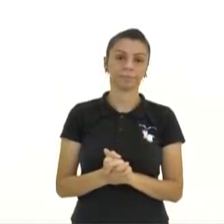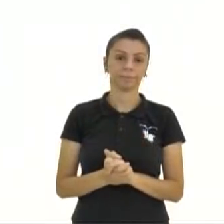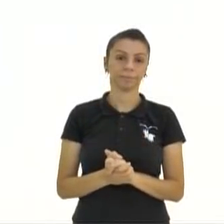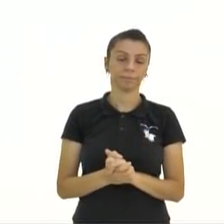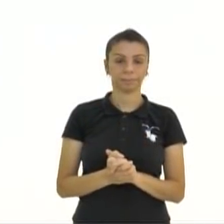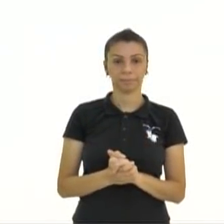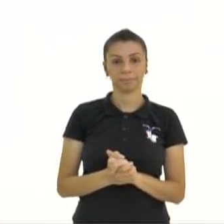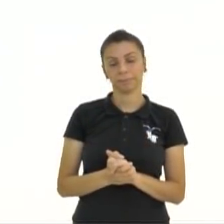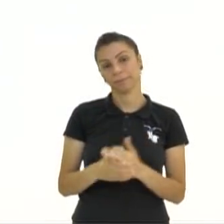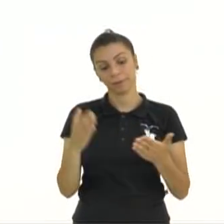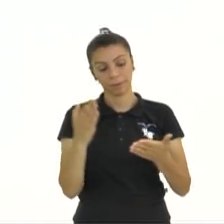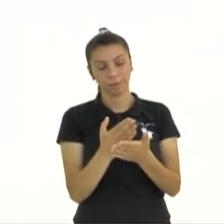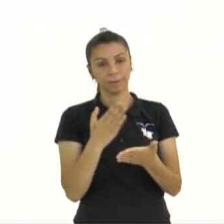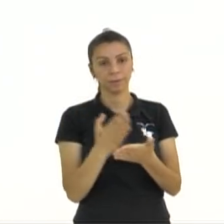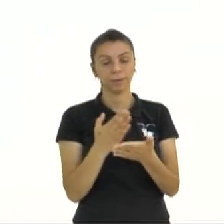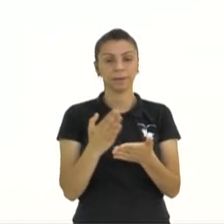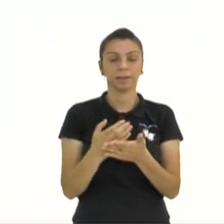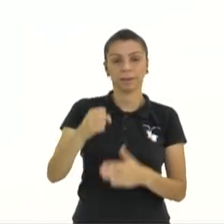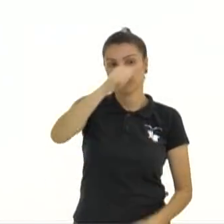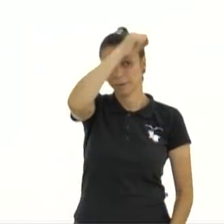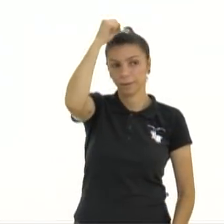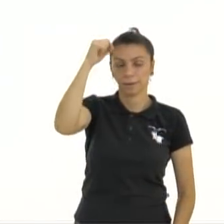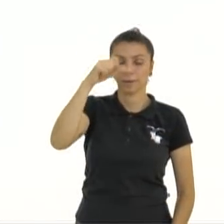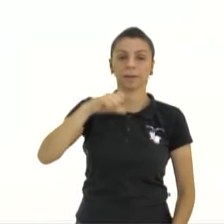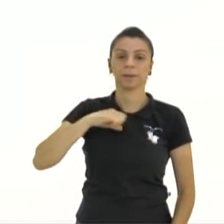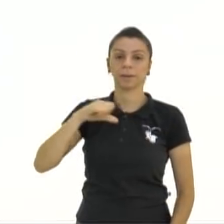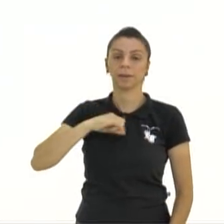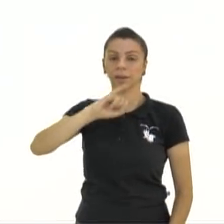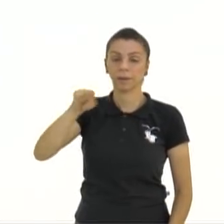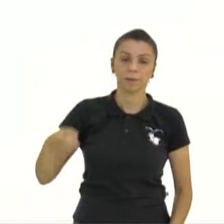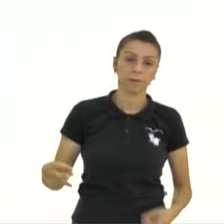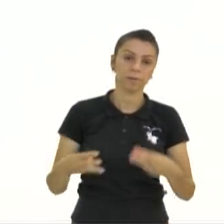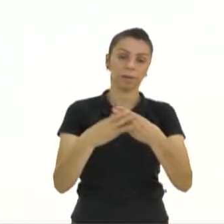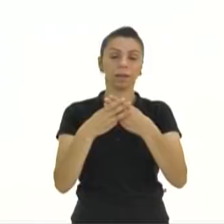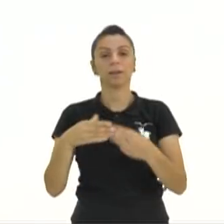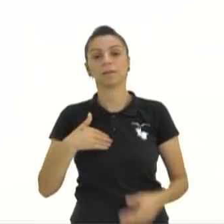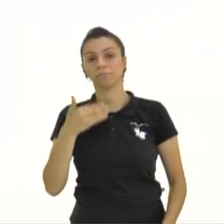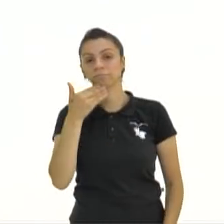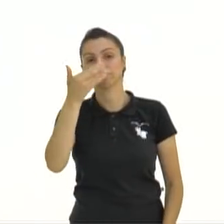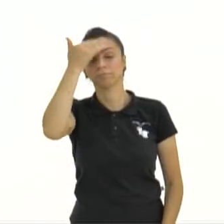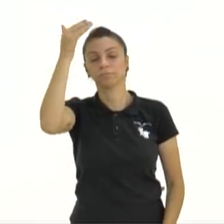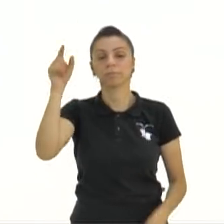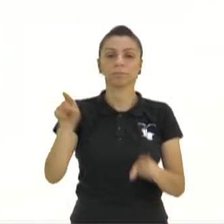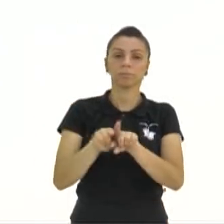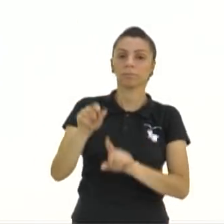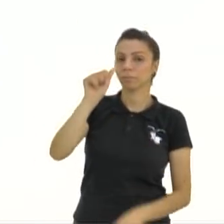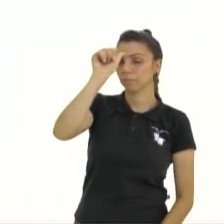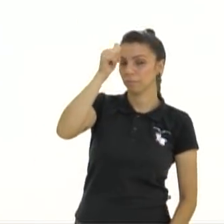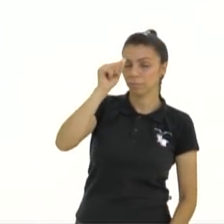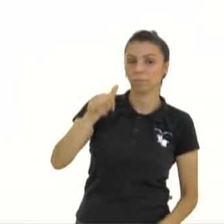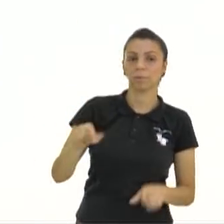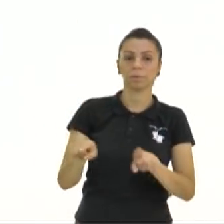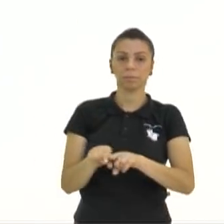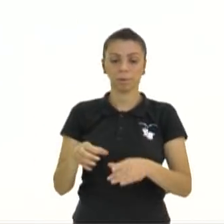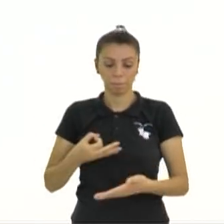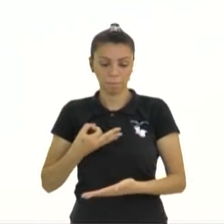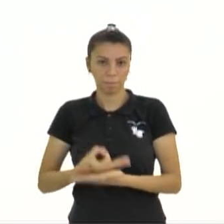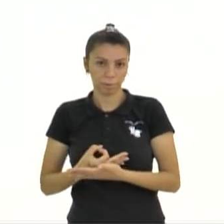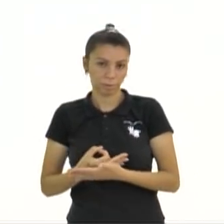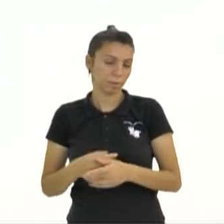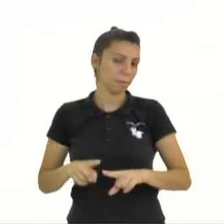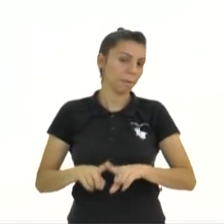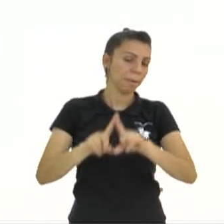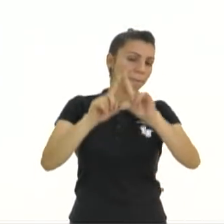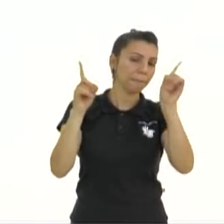que entre os livros sagrados está a Torá do judaísmo, Corão do islamismo, Vedas do hinduísmo, Dhammapada do budismo. Mas o